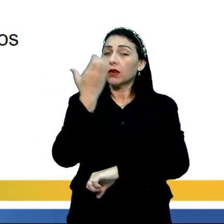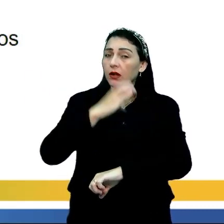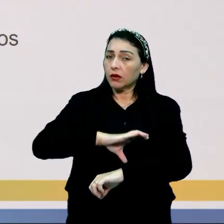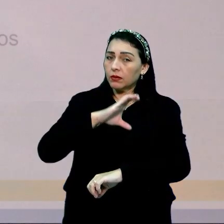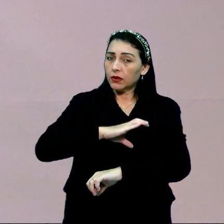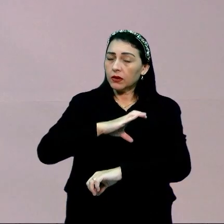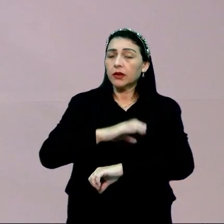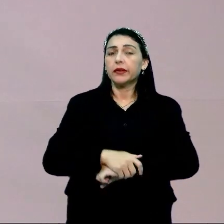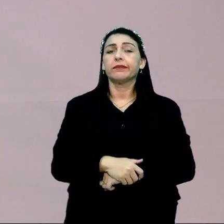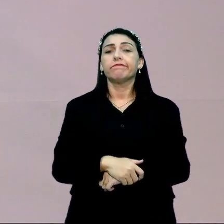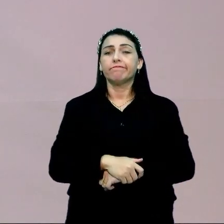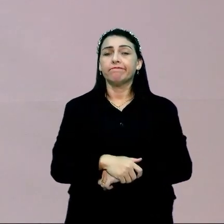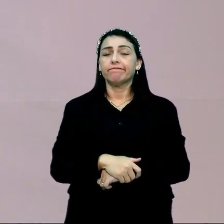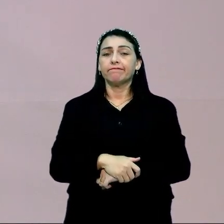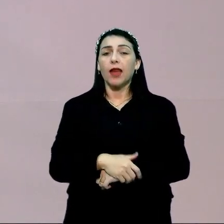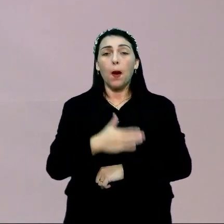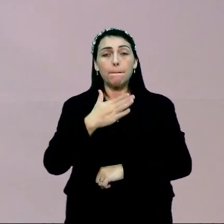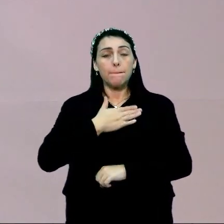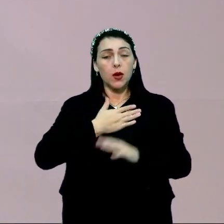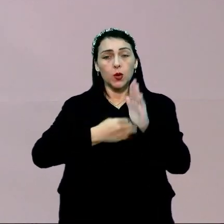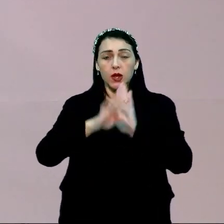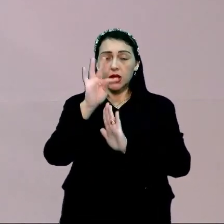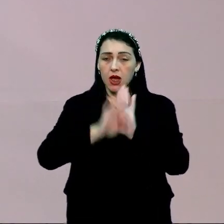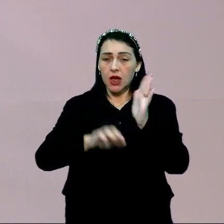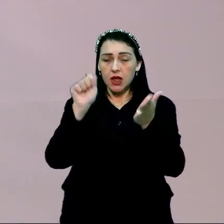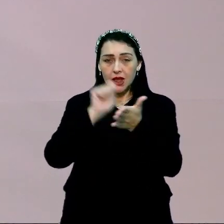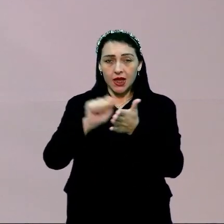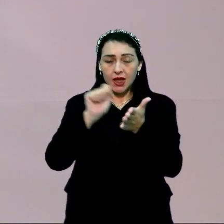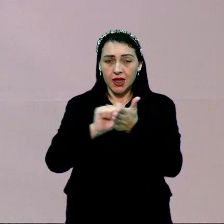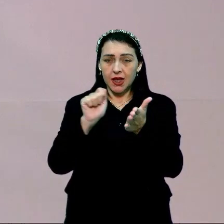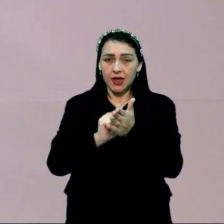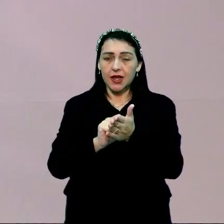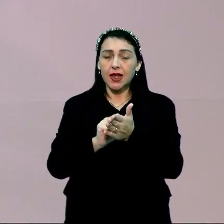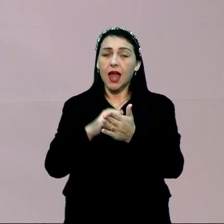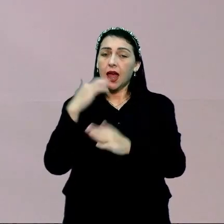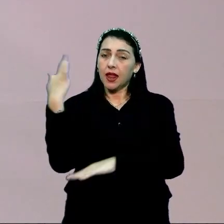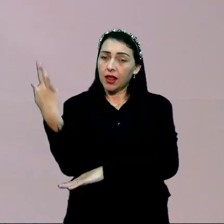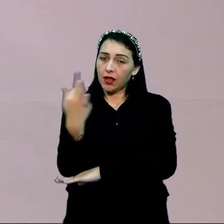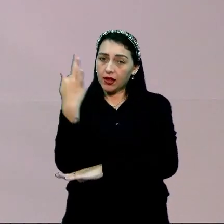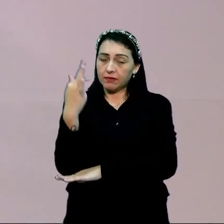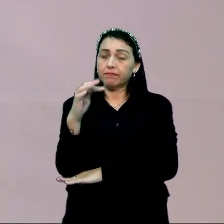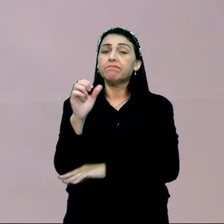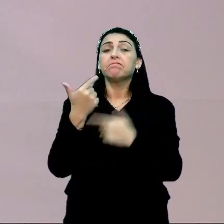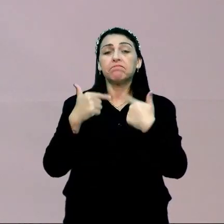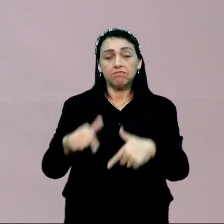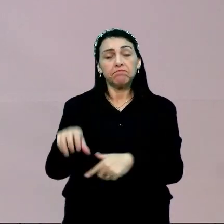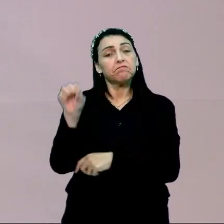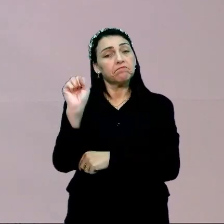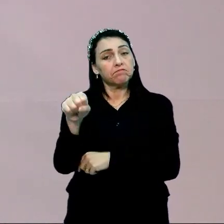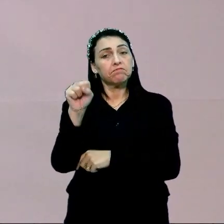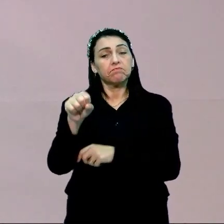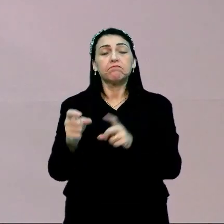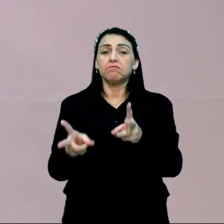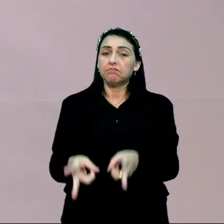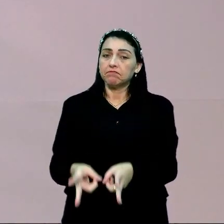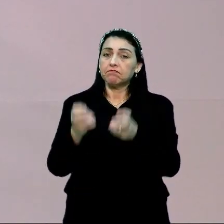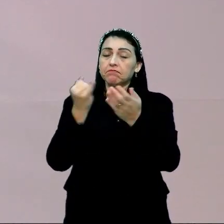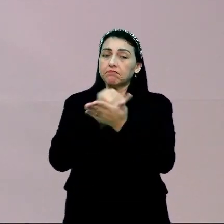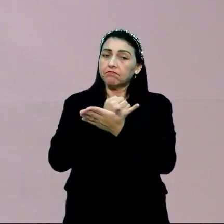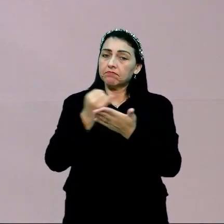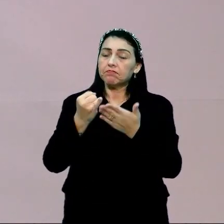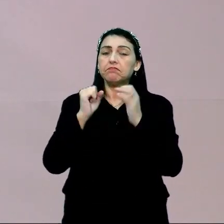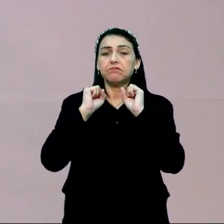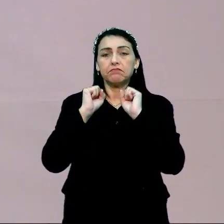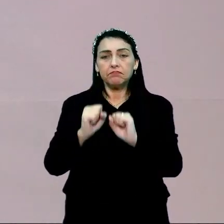língua portuguesa? Será que o meu texto está escrito na linguagem formal? Sim, né, gente? Observem que a sua introdução